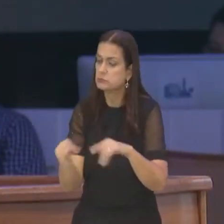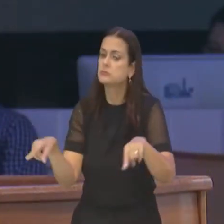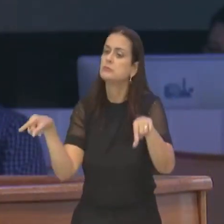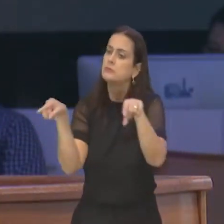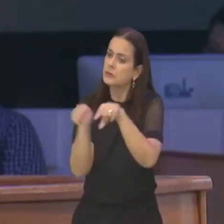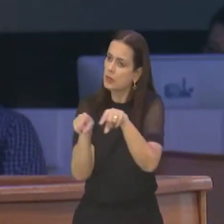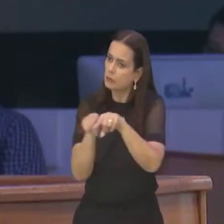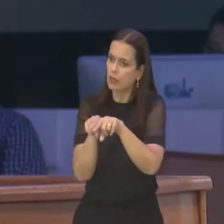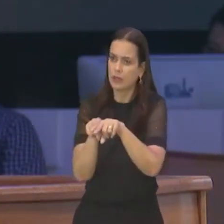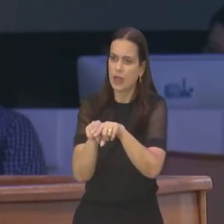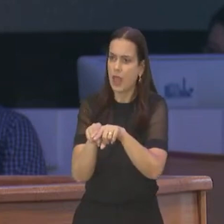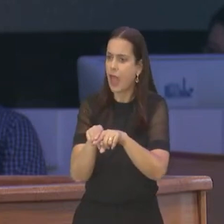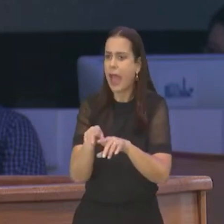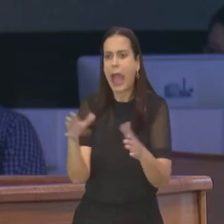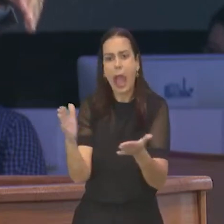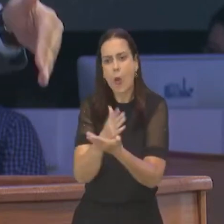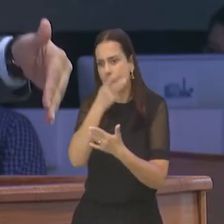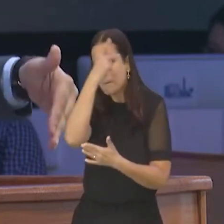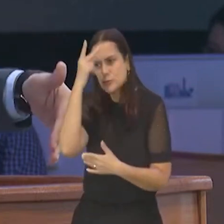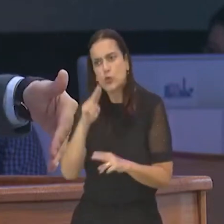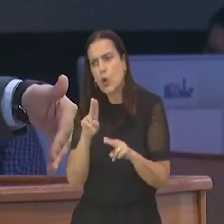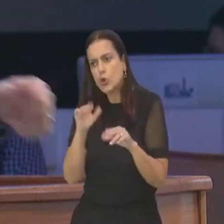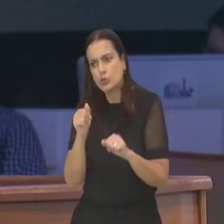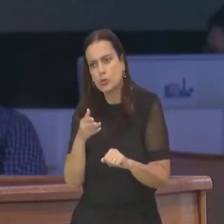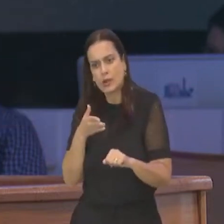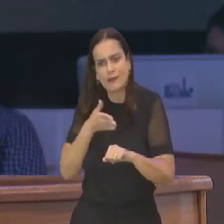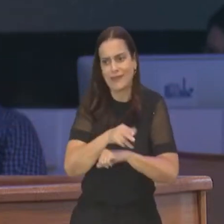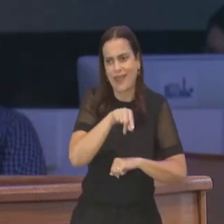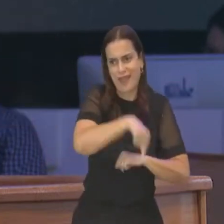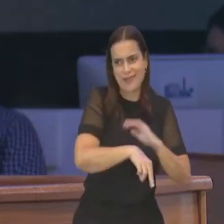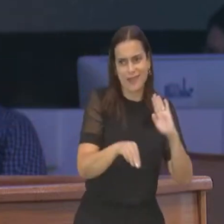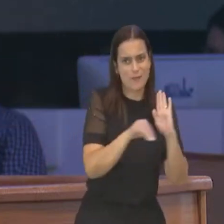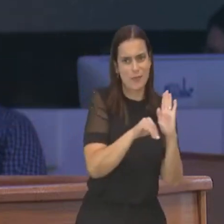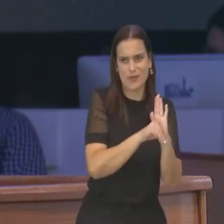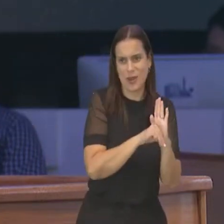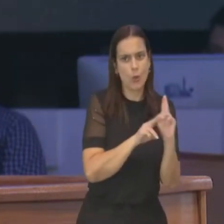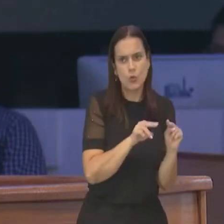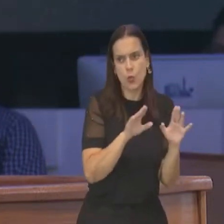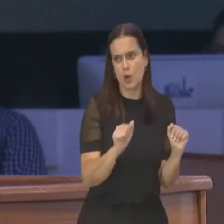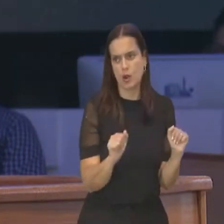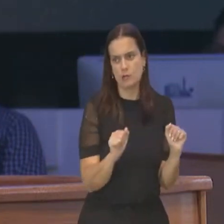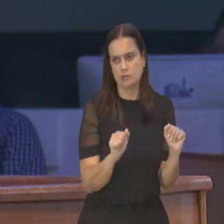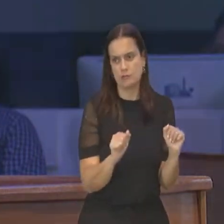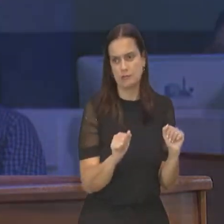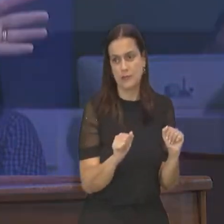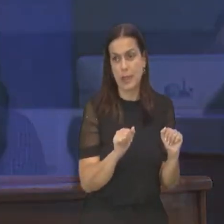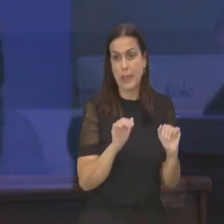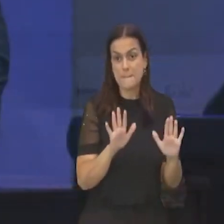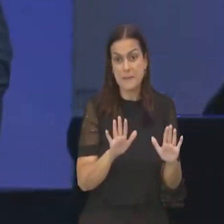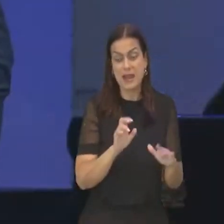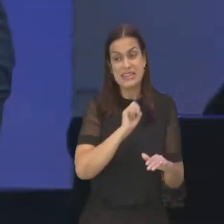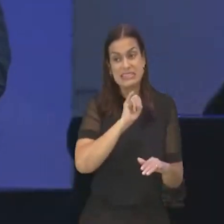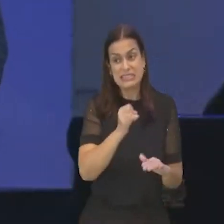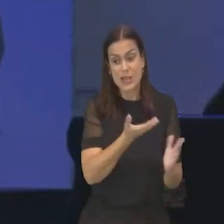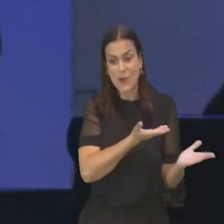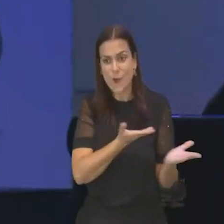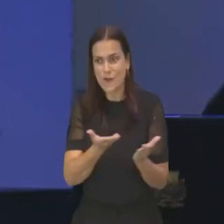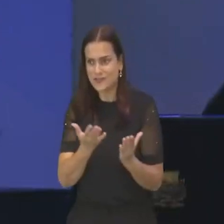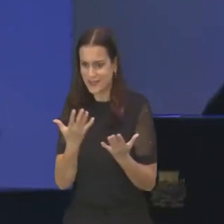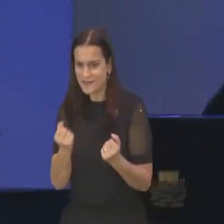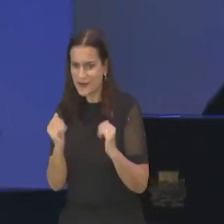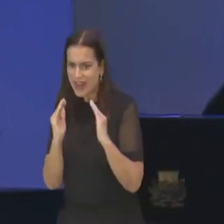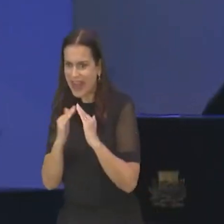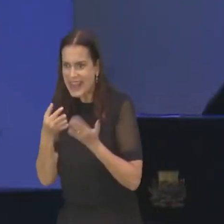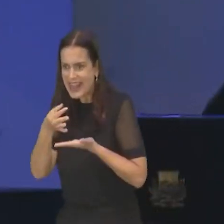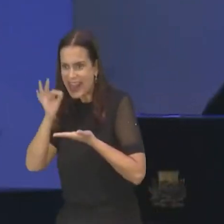nunca entrarão, nunca pisarão num templo como esse, mas se você convida para ir à sua casa, para um café,